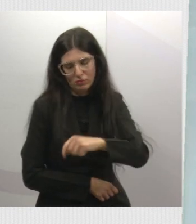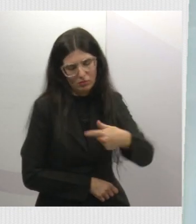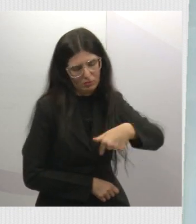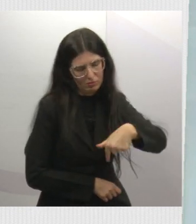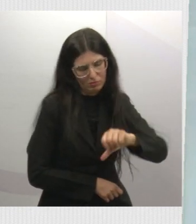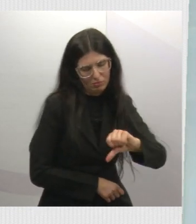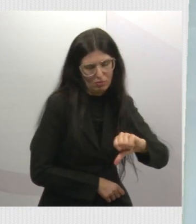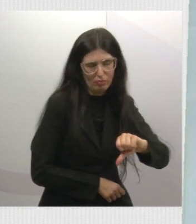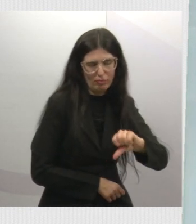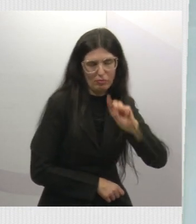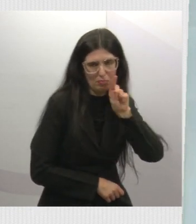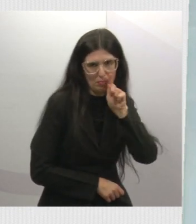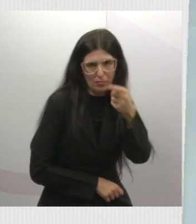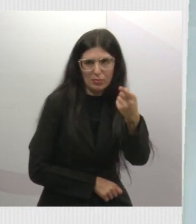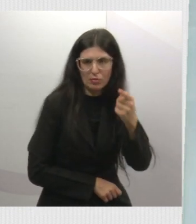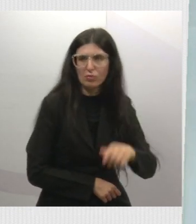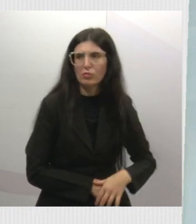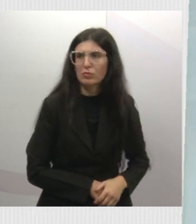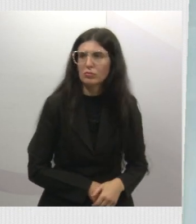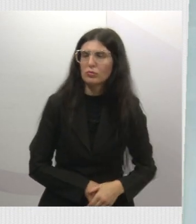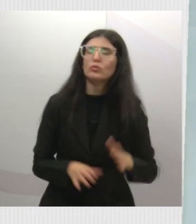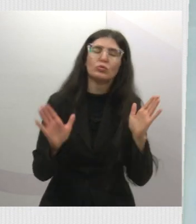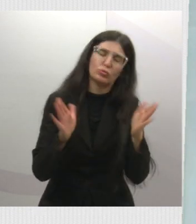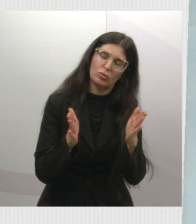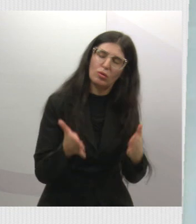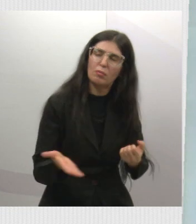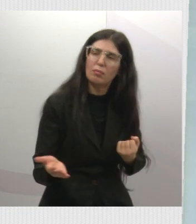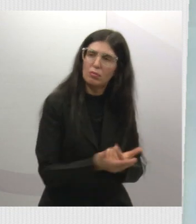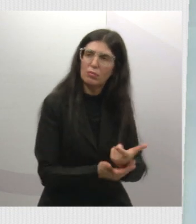1.281.979.000, e liquidar até o primeiro quadrimestre,